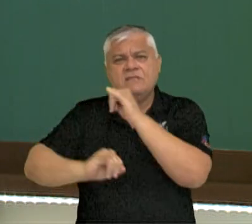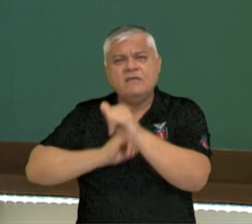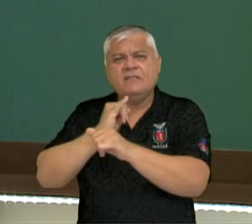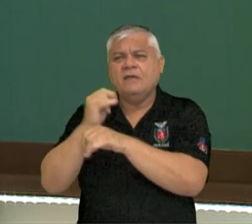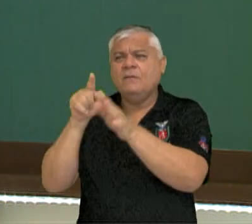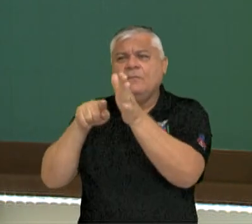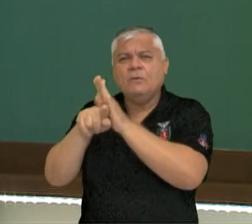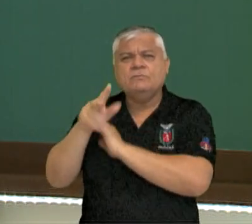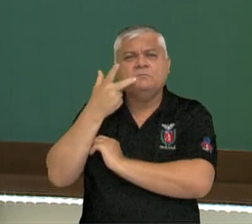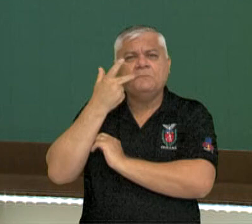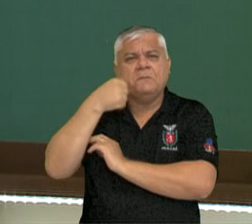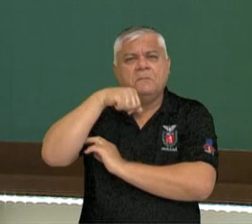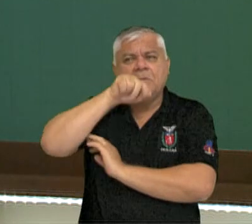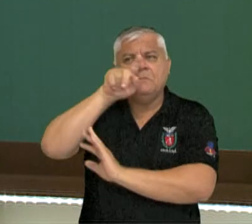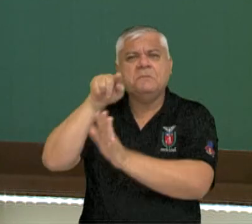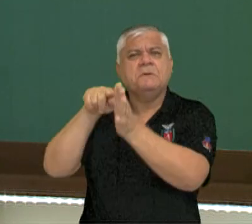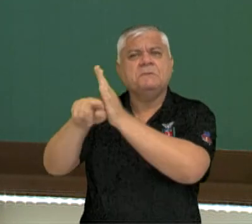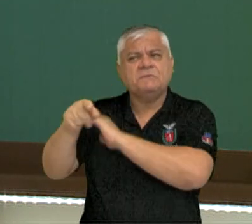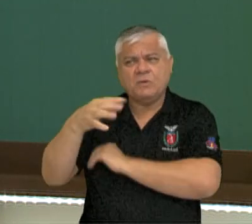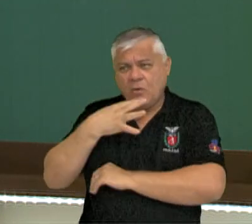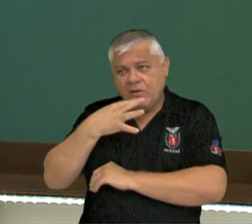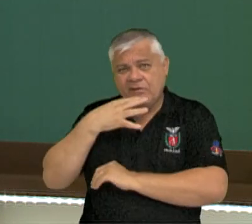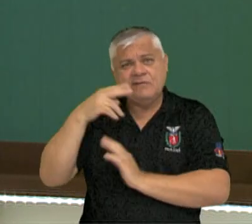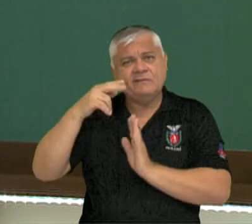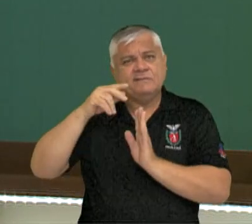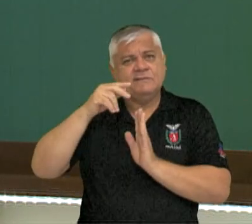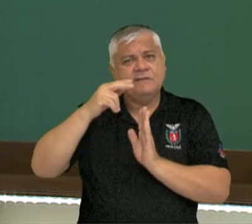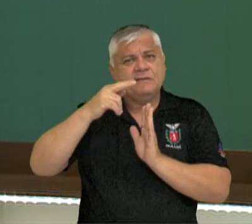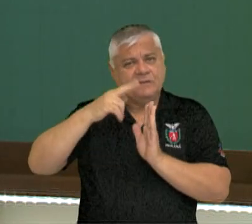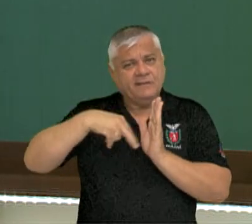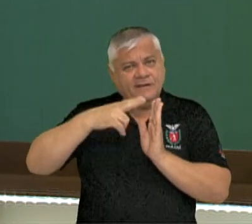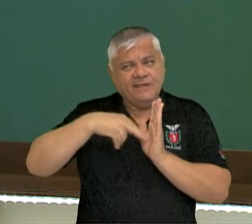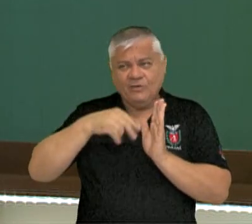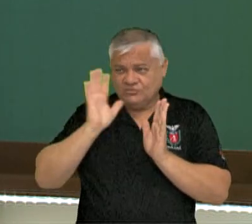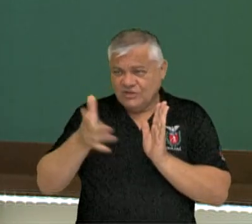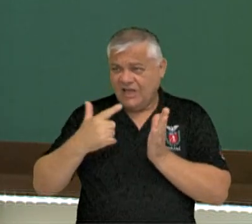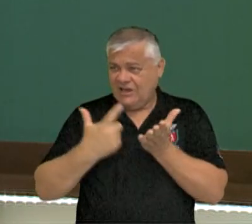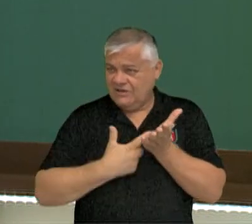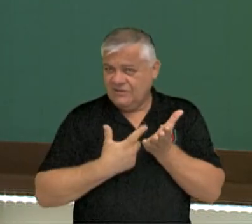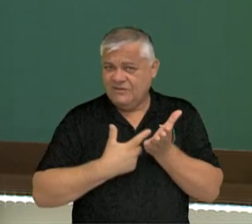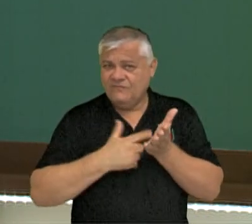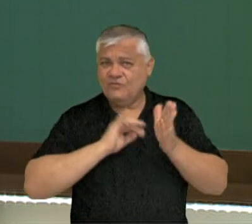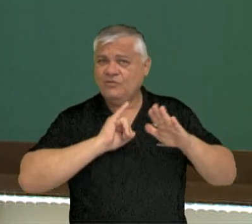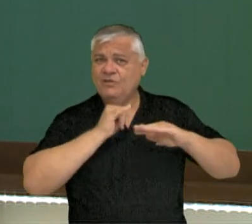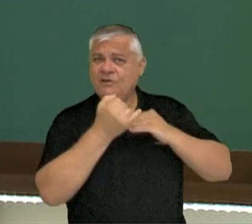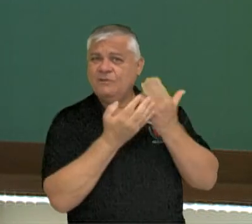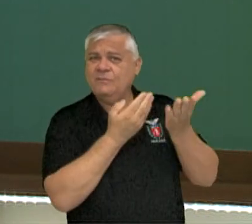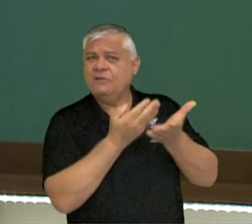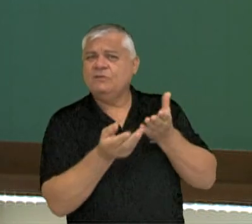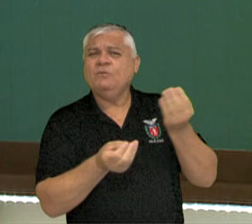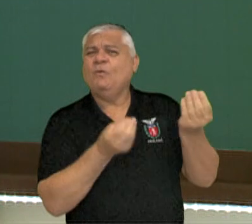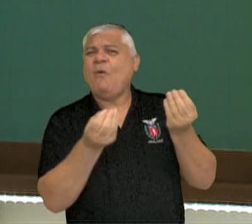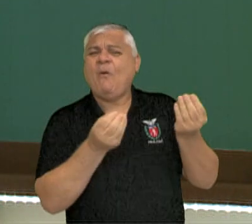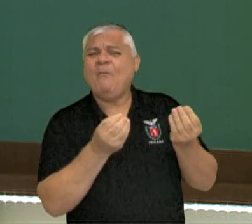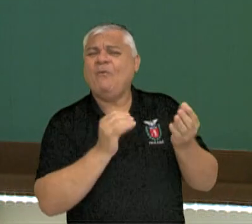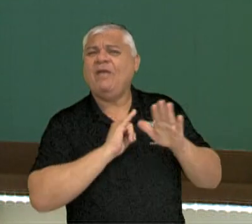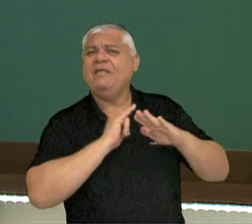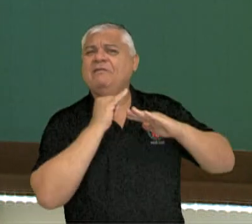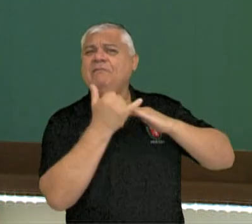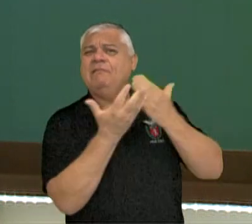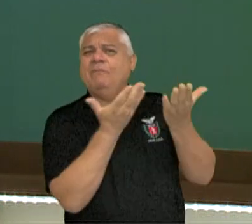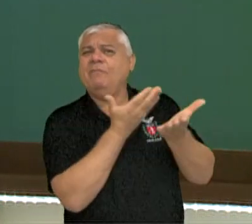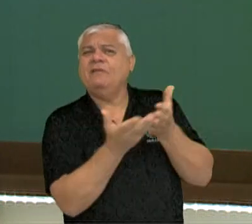sobre ele, Como você imagina que possa ser a Ilha Perdida? Como será que é essa